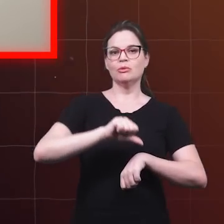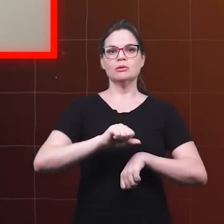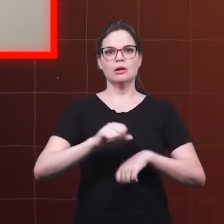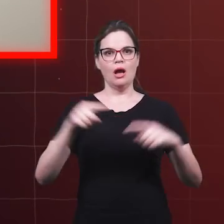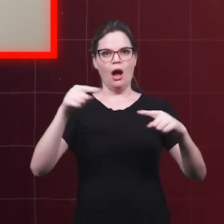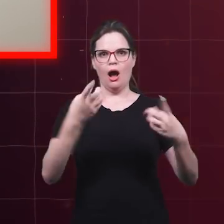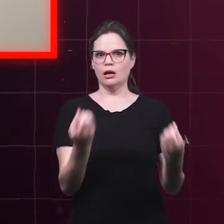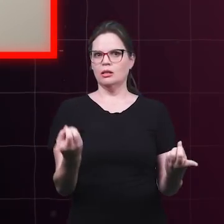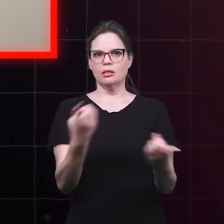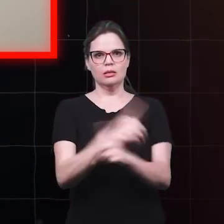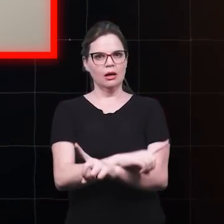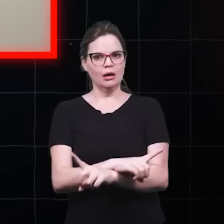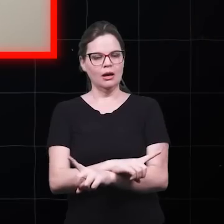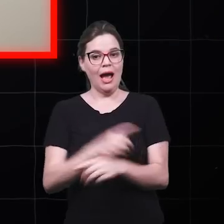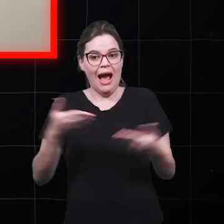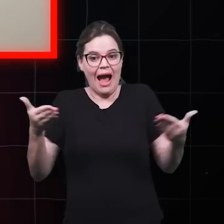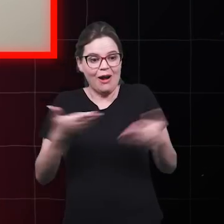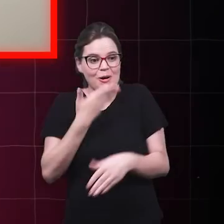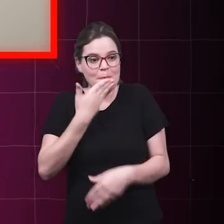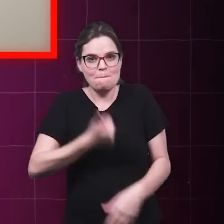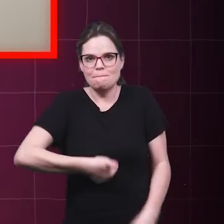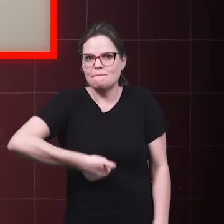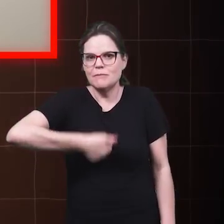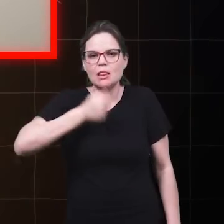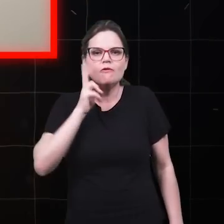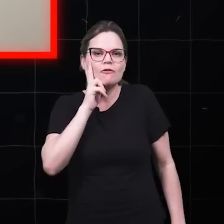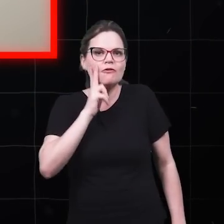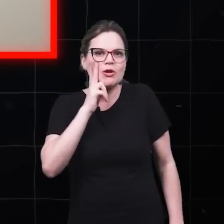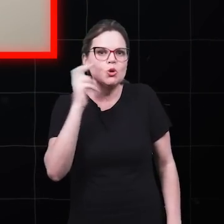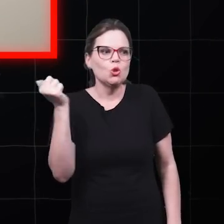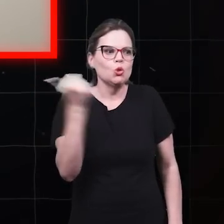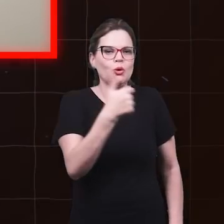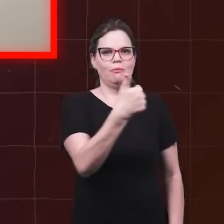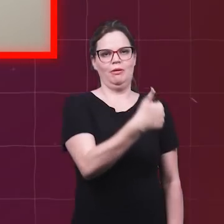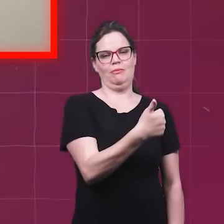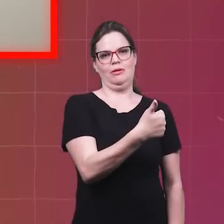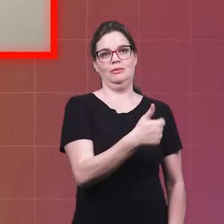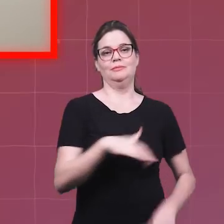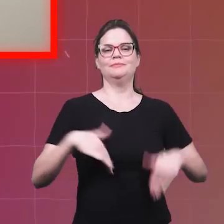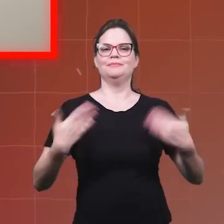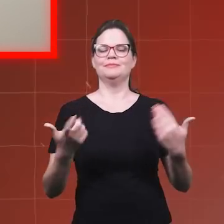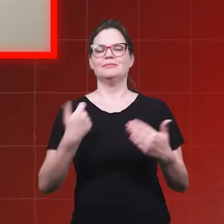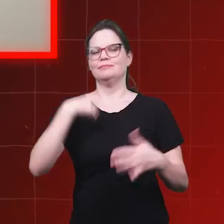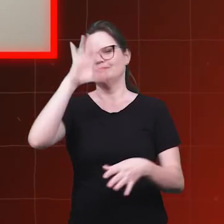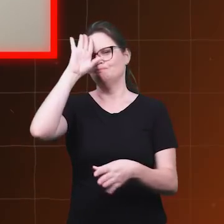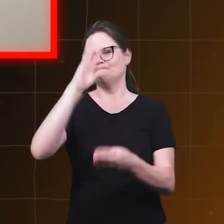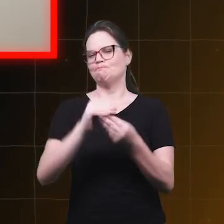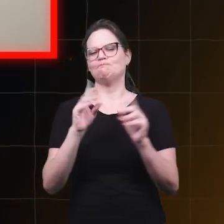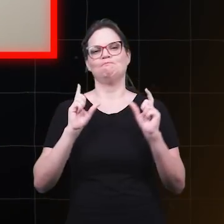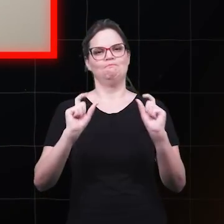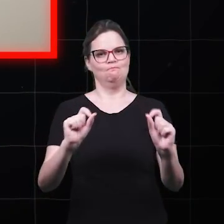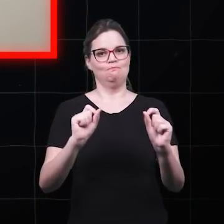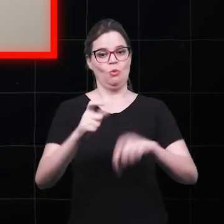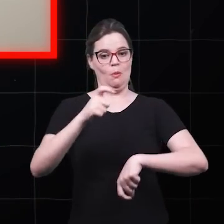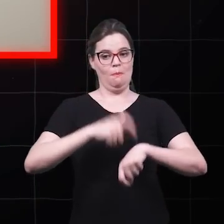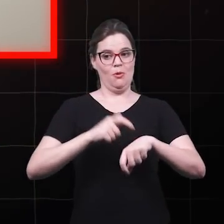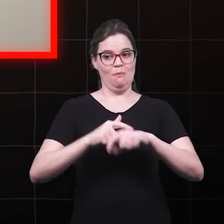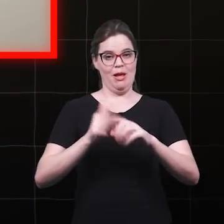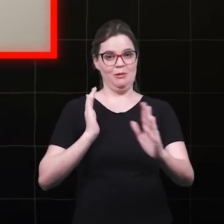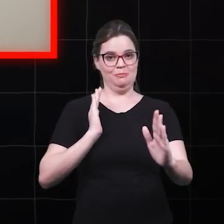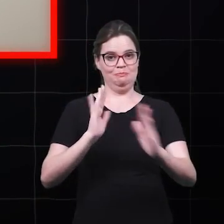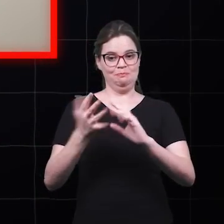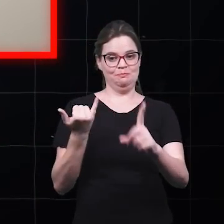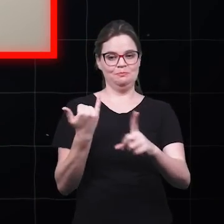sendo servido neste momento. Então isso é importante nós entendermos isso. O momento profético da vida da igreja é o momento em que